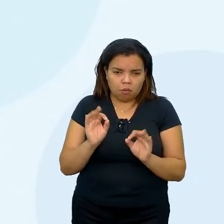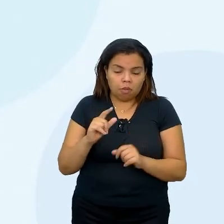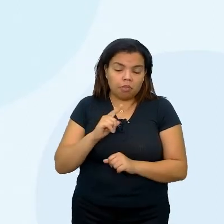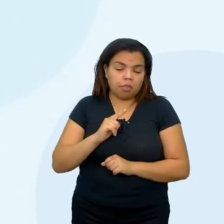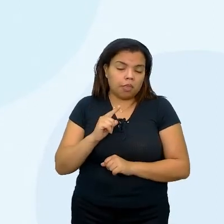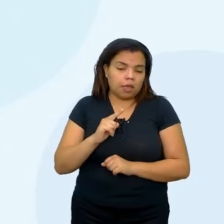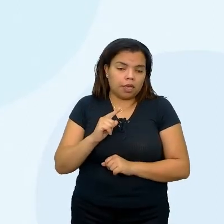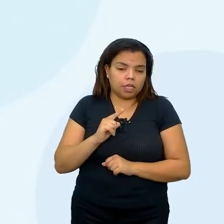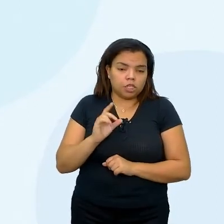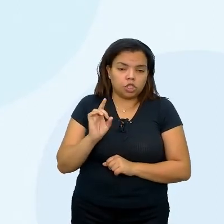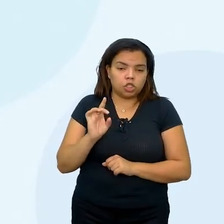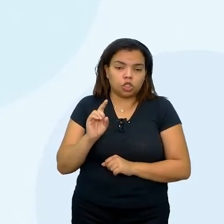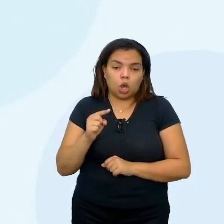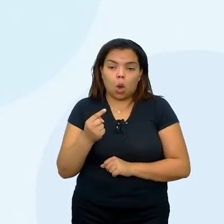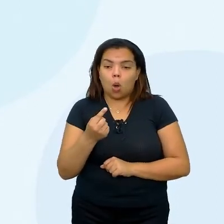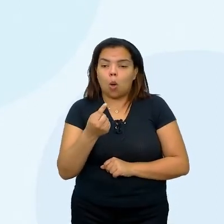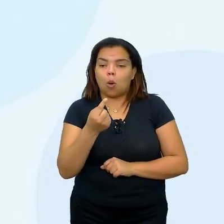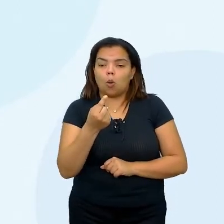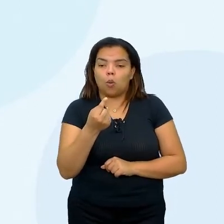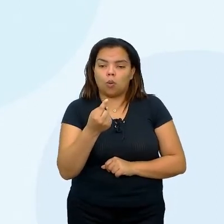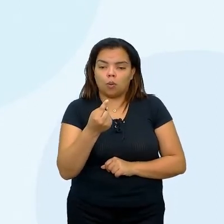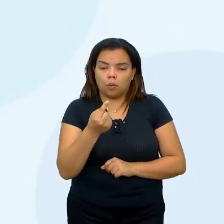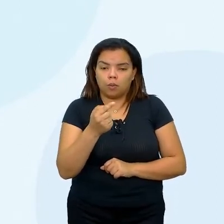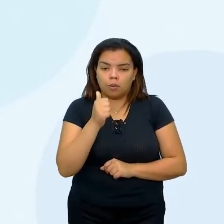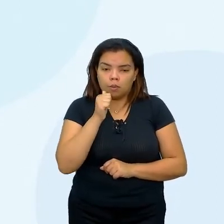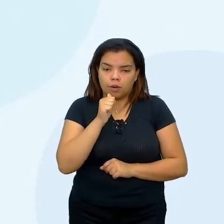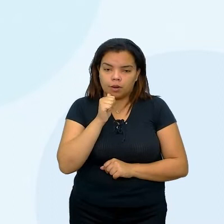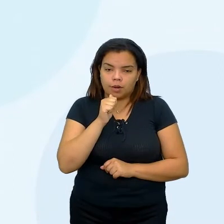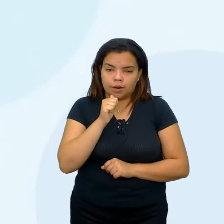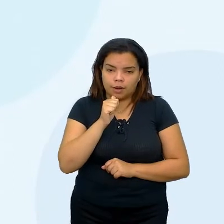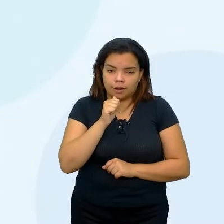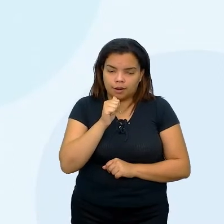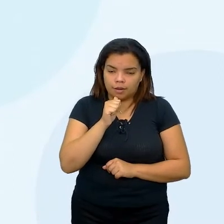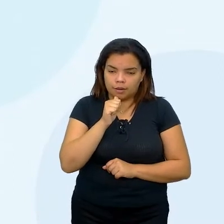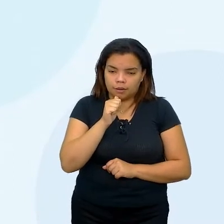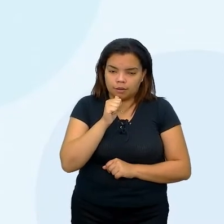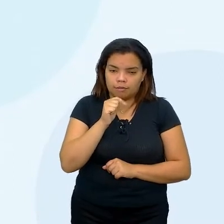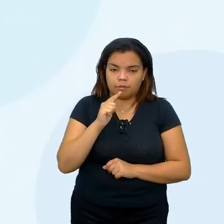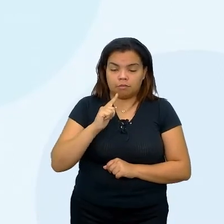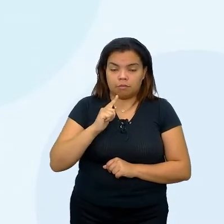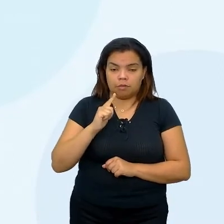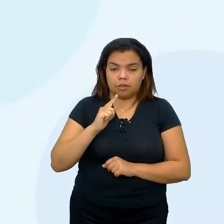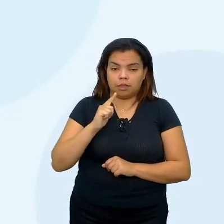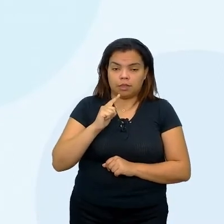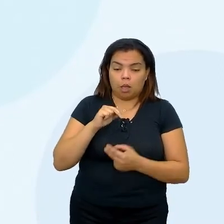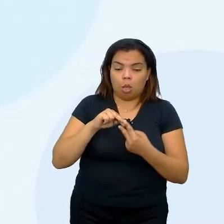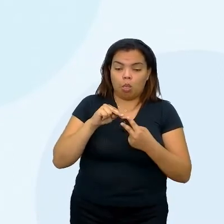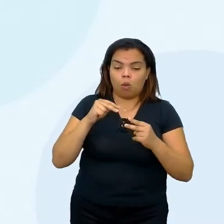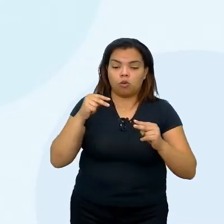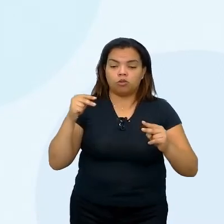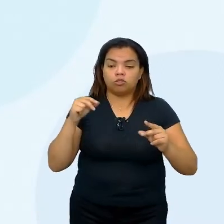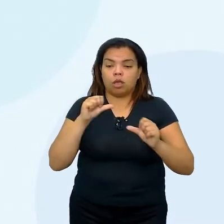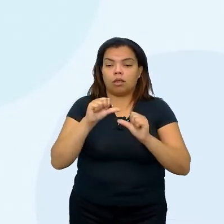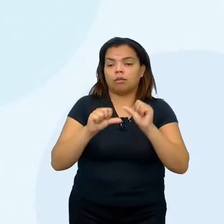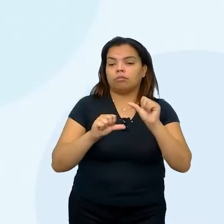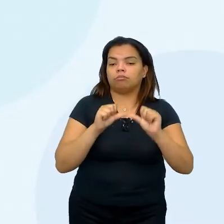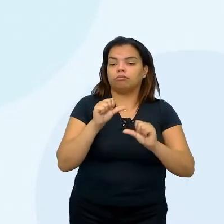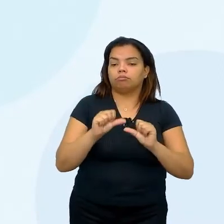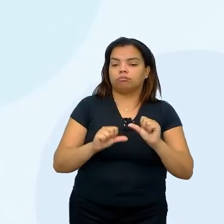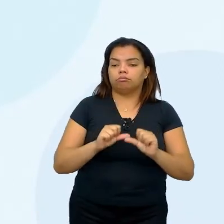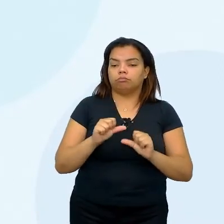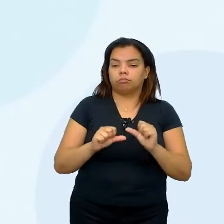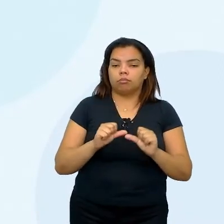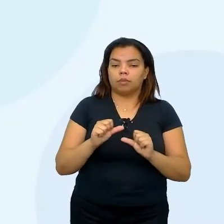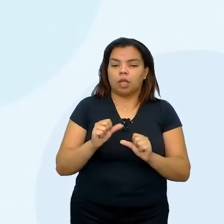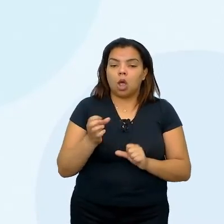tem uma mulher que é portadora do gene mutado. Mas quantos homens nasceram aqui